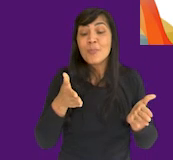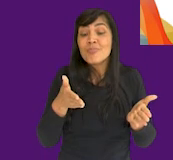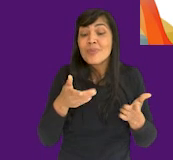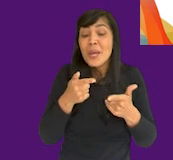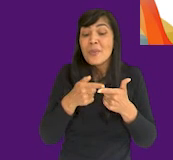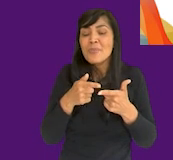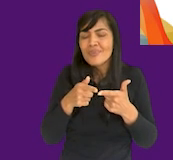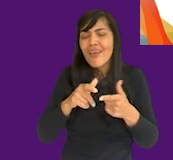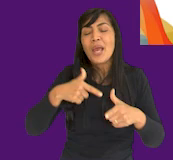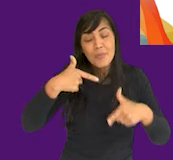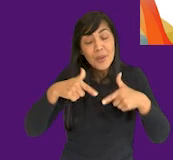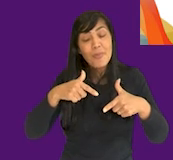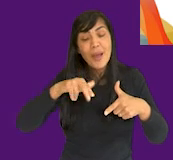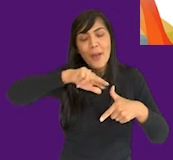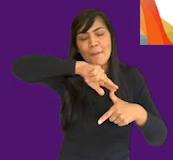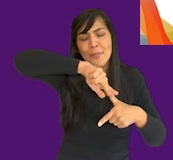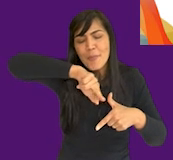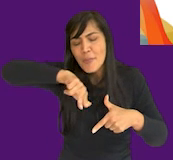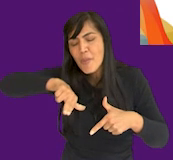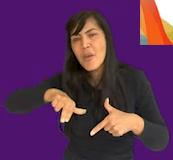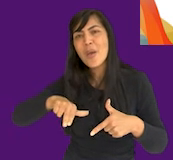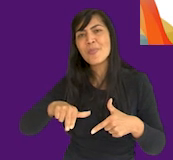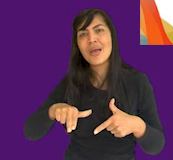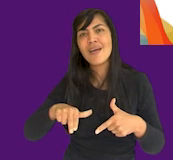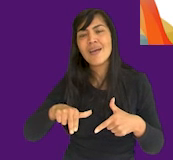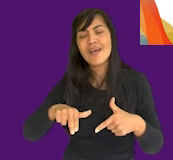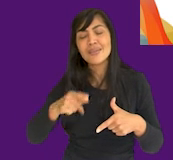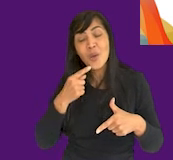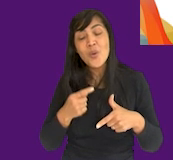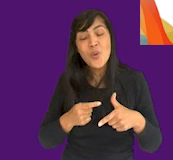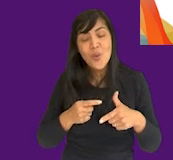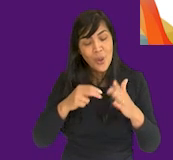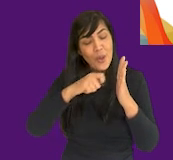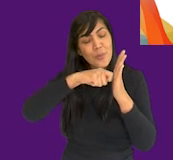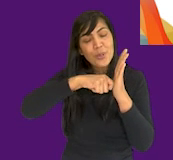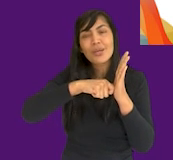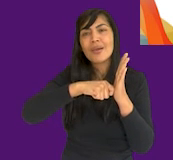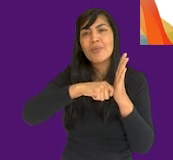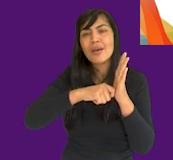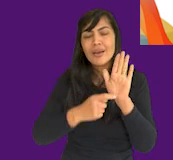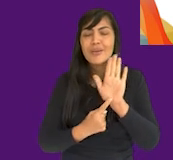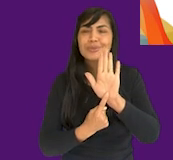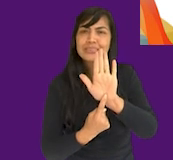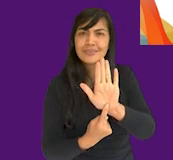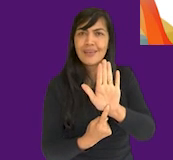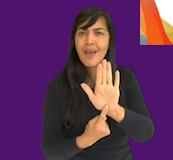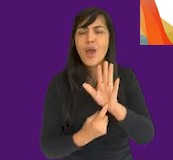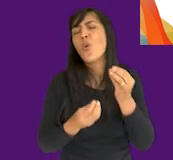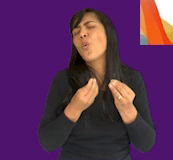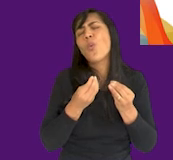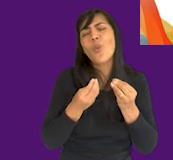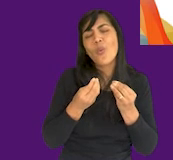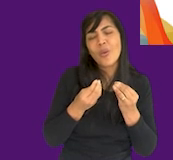porque eles trabalham com essa expansão estratégica em outras áreas então o programa Vai em qual o